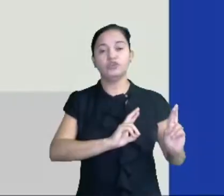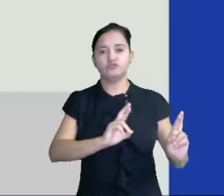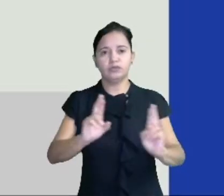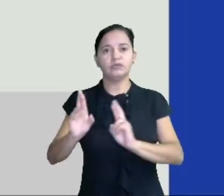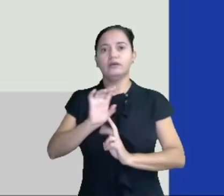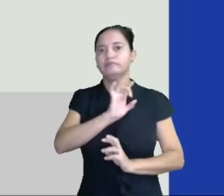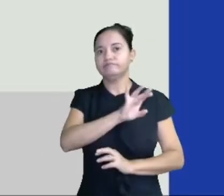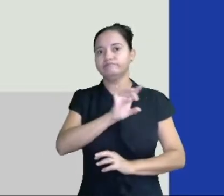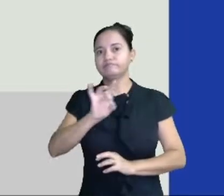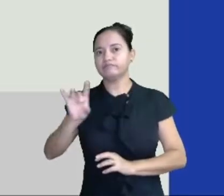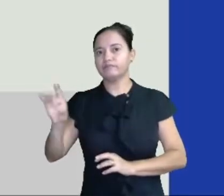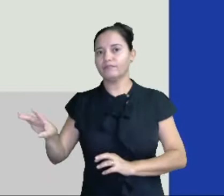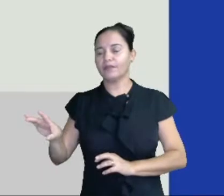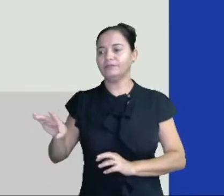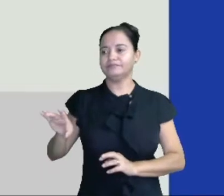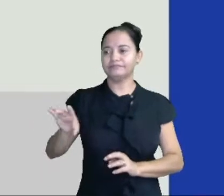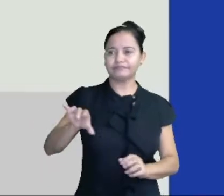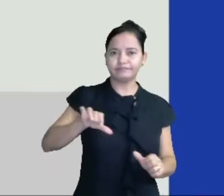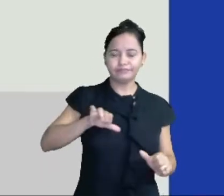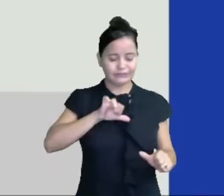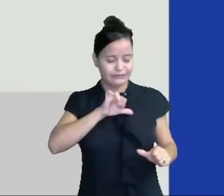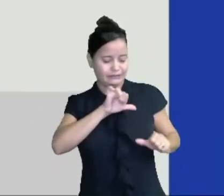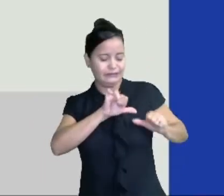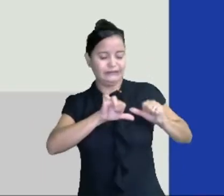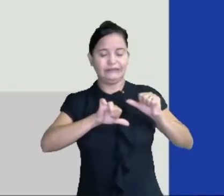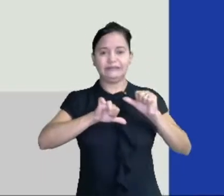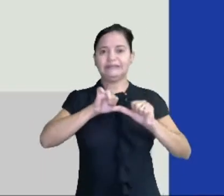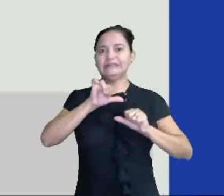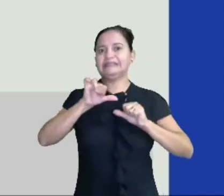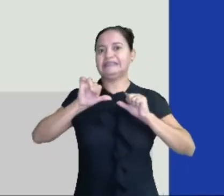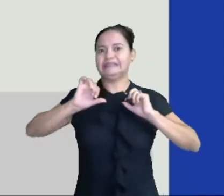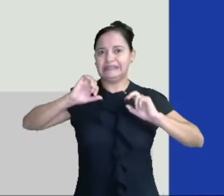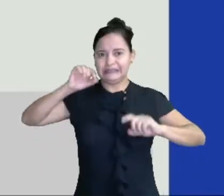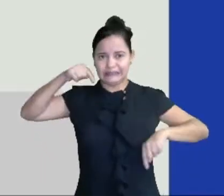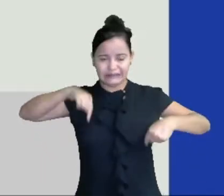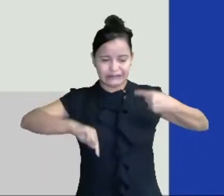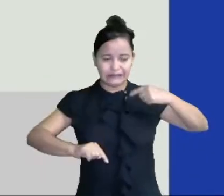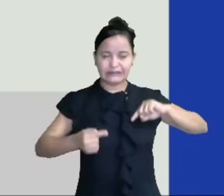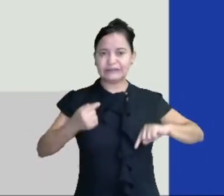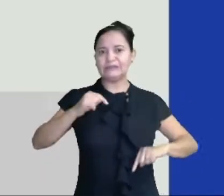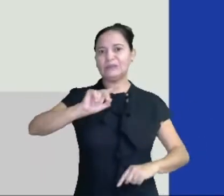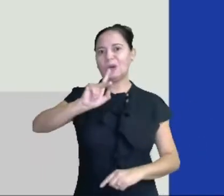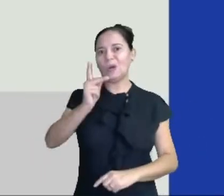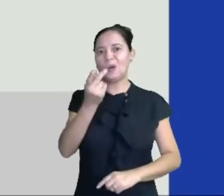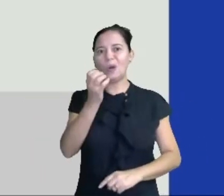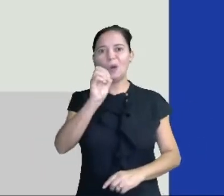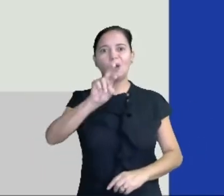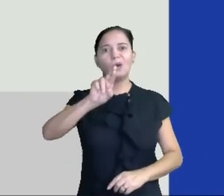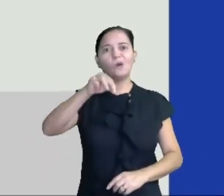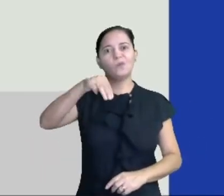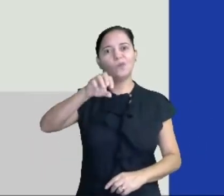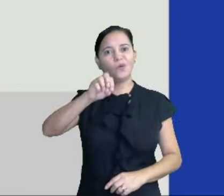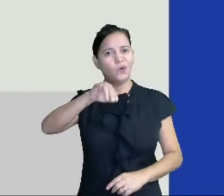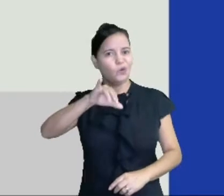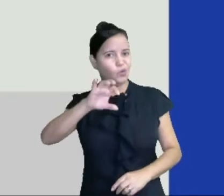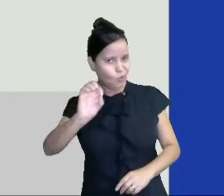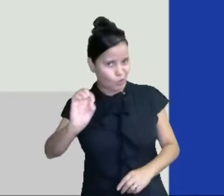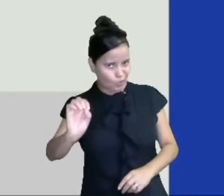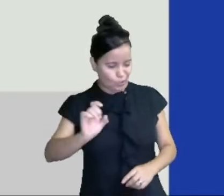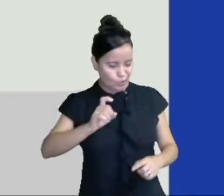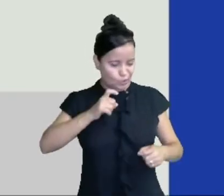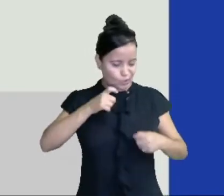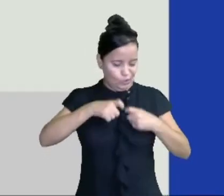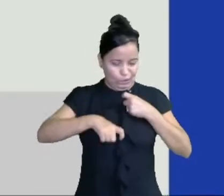aqui, ó, variação hormonal, que aí você vai ver que a gente vai falar daqui a pouquinho dos hormônios sexuais, que tem uma relação muito íntima com essa